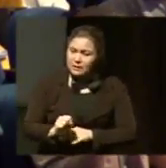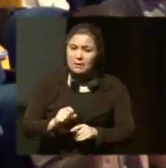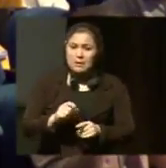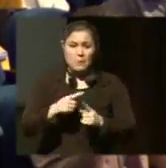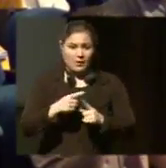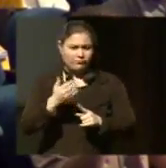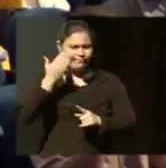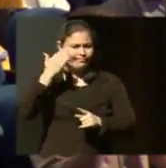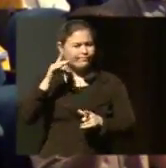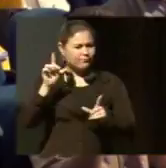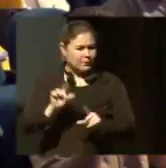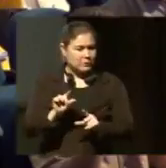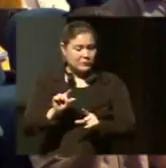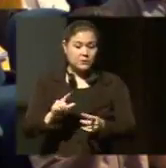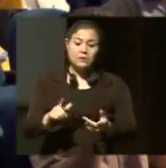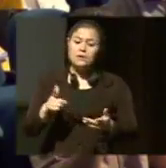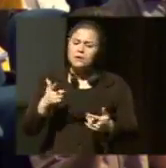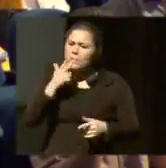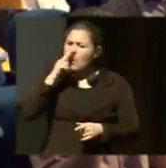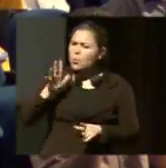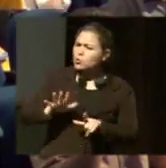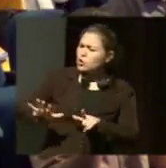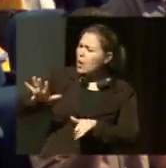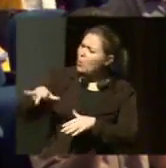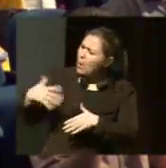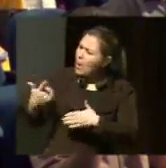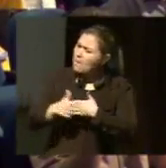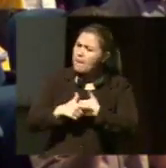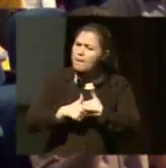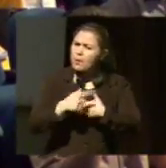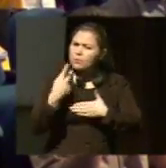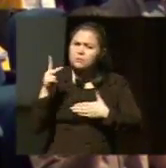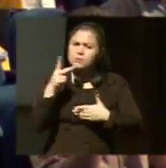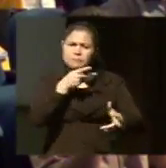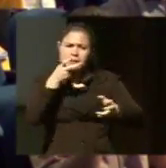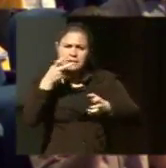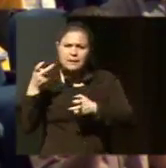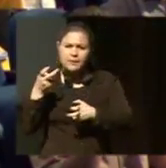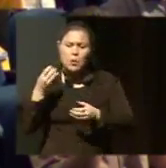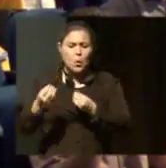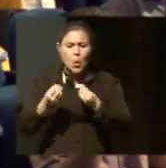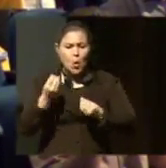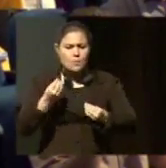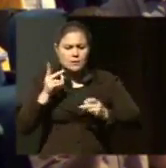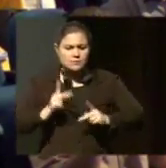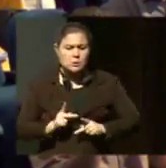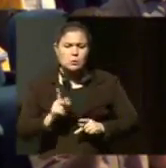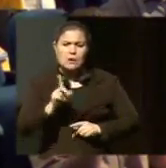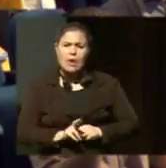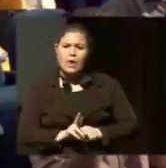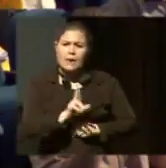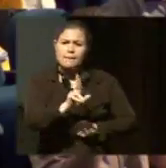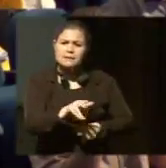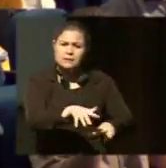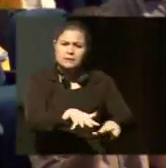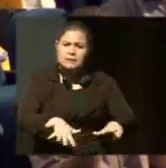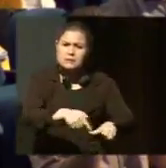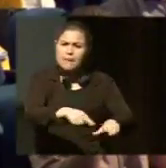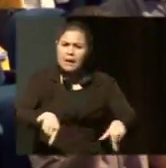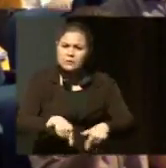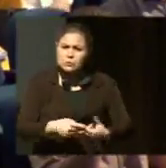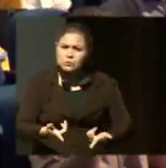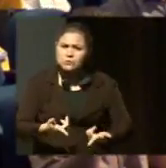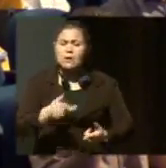atrás. E, em geral, qual que é o papel que vocês percebem? Como essas pessoas idosas são representadas nesses espaços, né? Nos filmes,